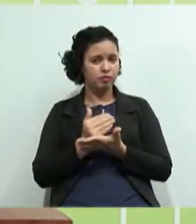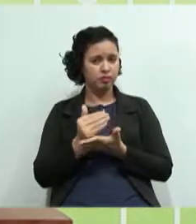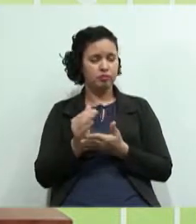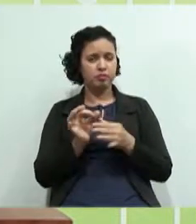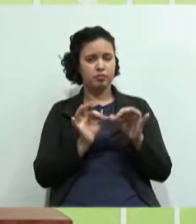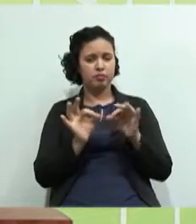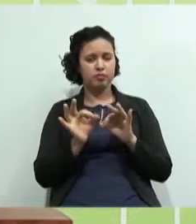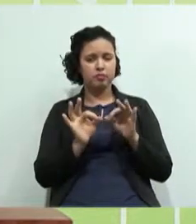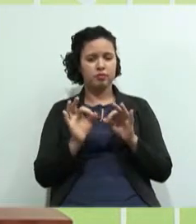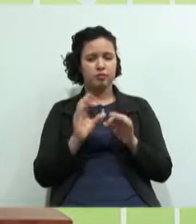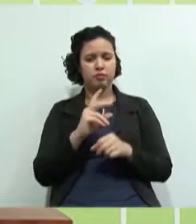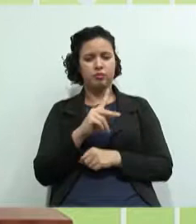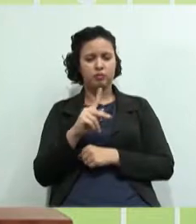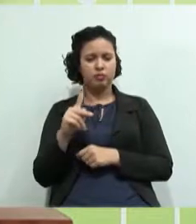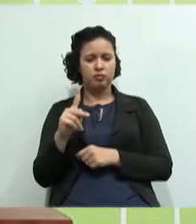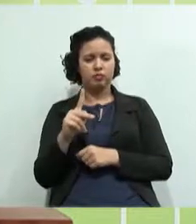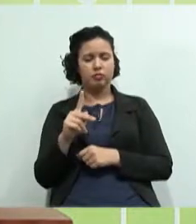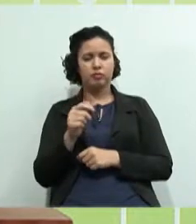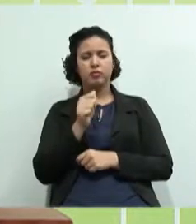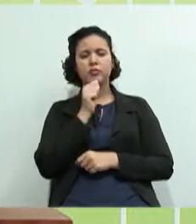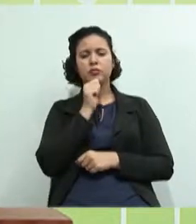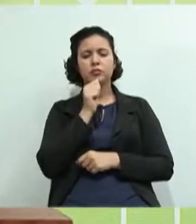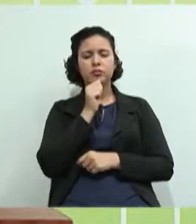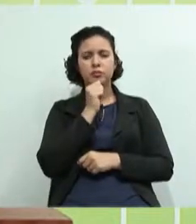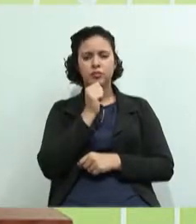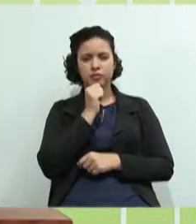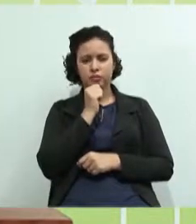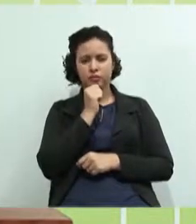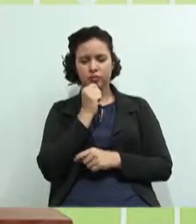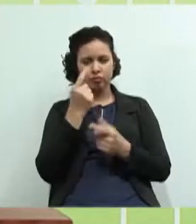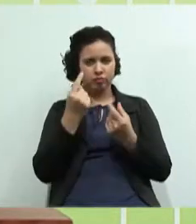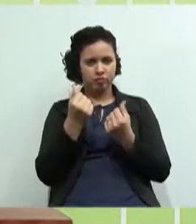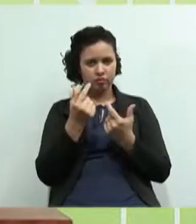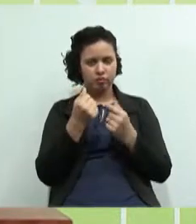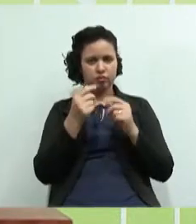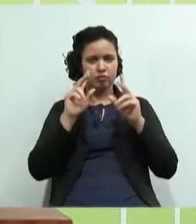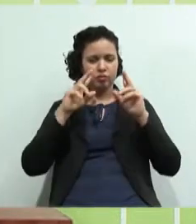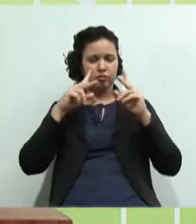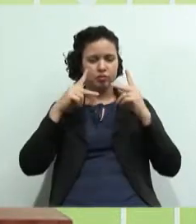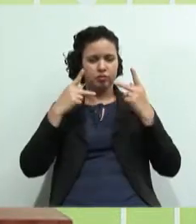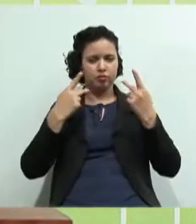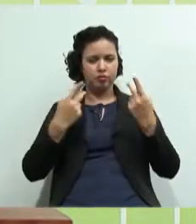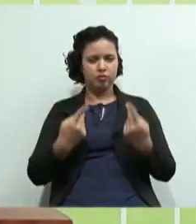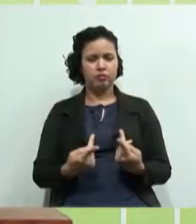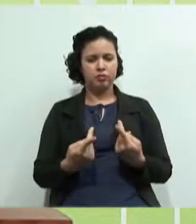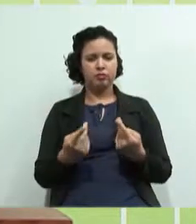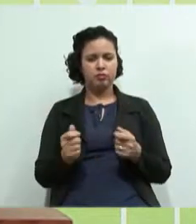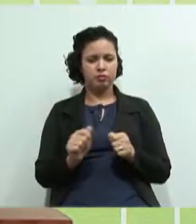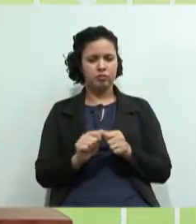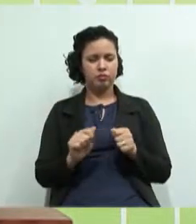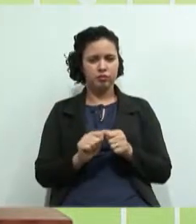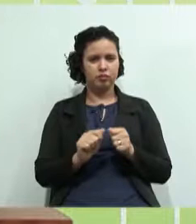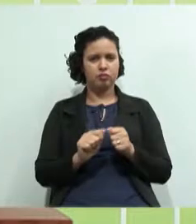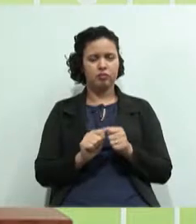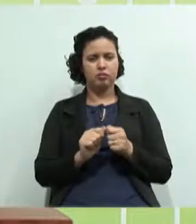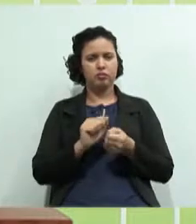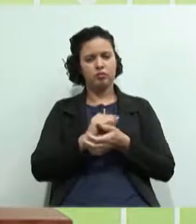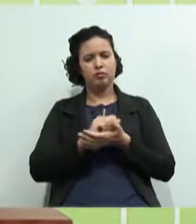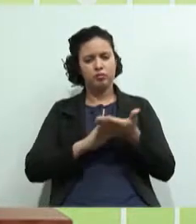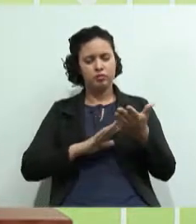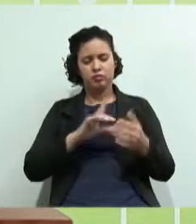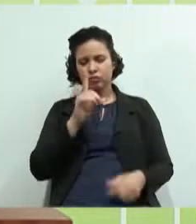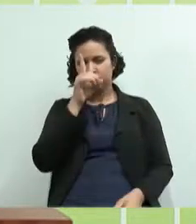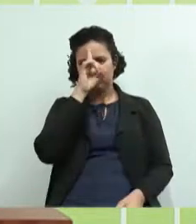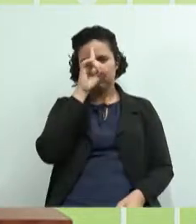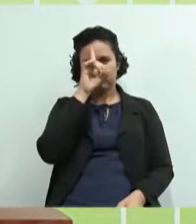sua cooperativa e você não tem recursos humanos para poder executar as tarefas do dia a dia? Olha só a